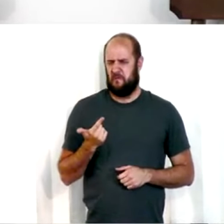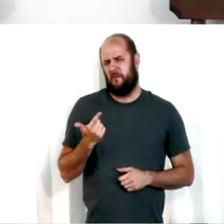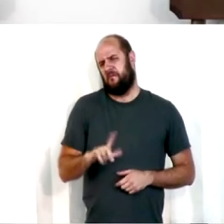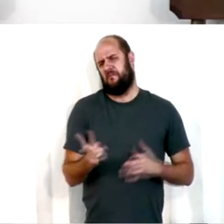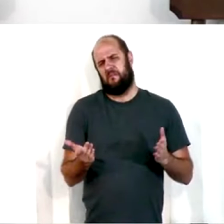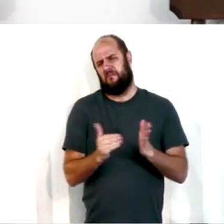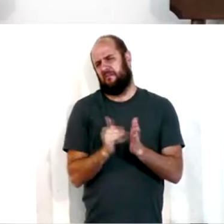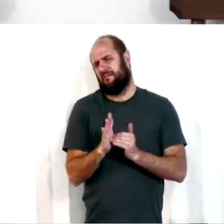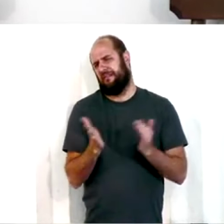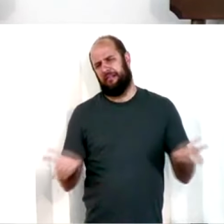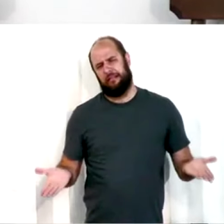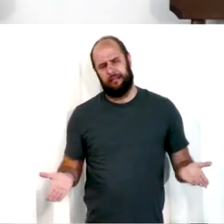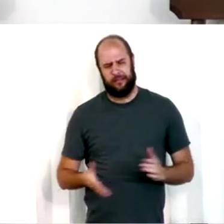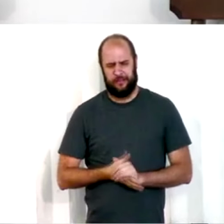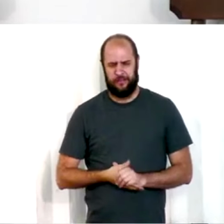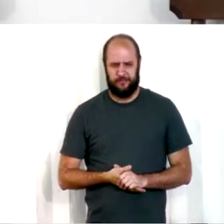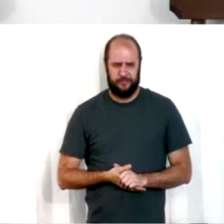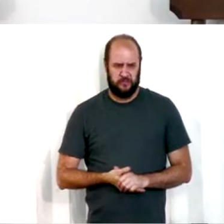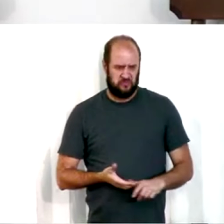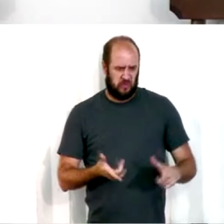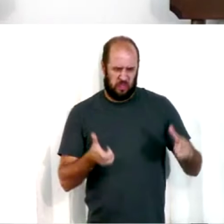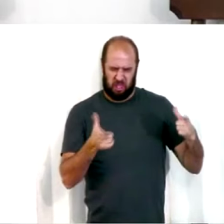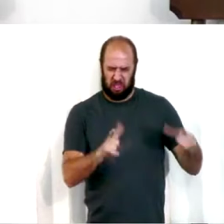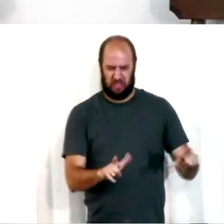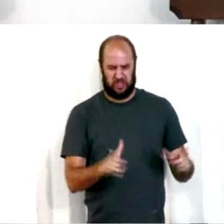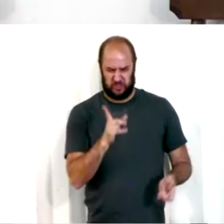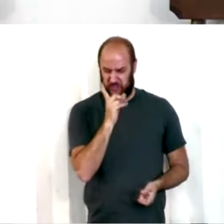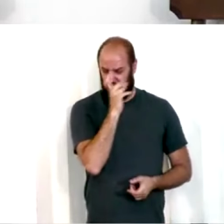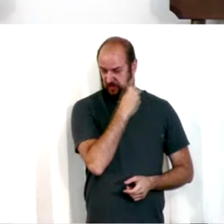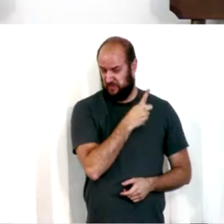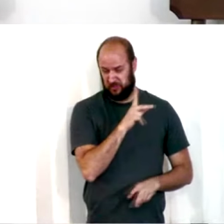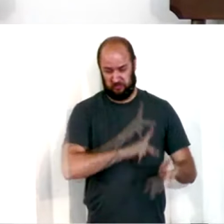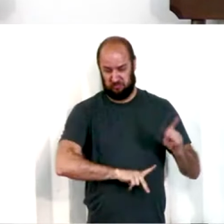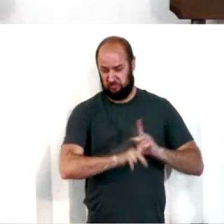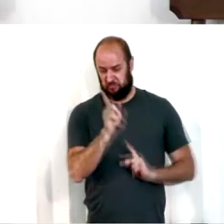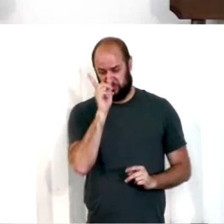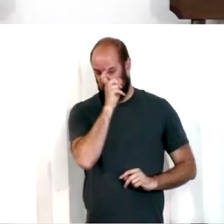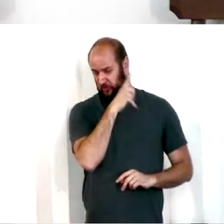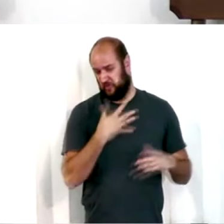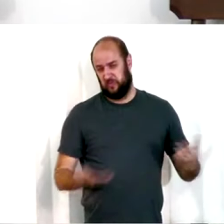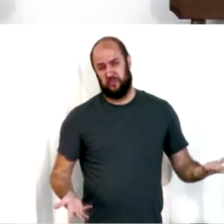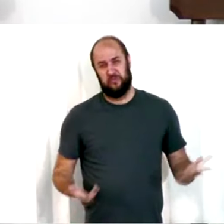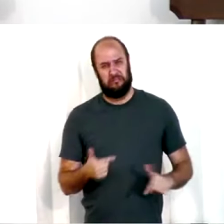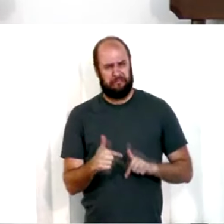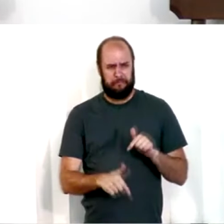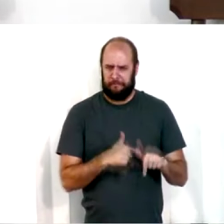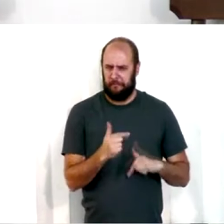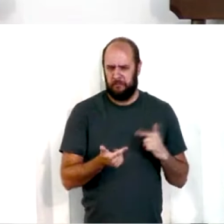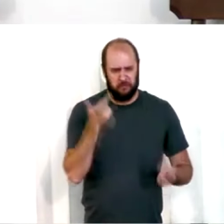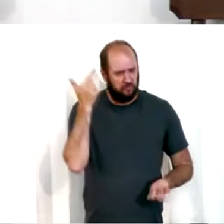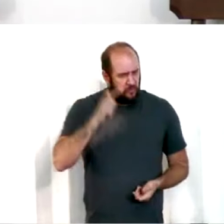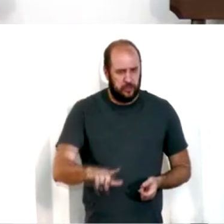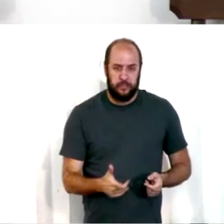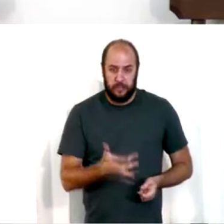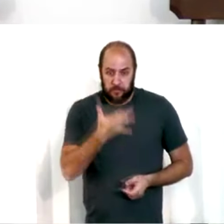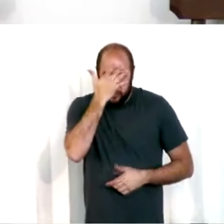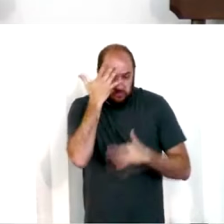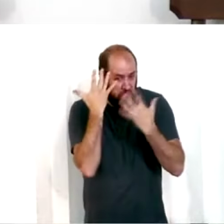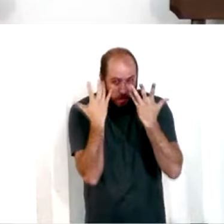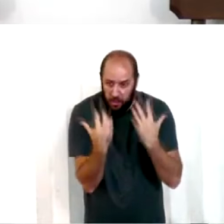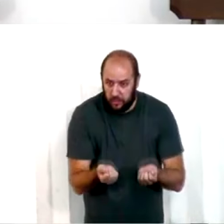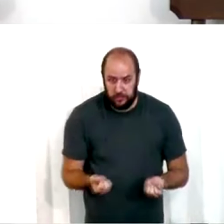pessimista. Ele falou: Banks, o bairro é árido, o povo de lá é difícil, trabalho não dá certo, as pessoas não aceitam os